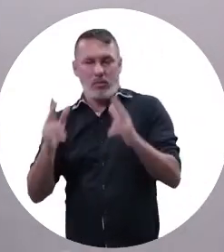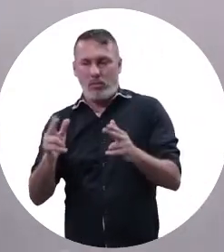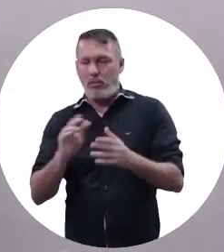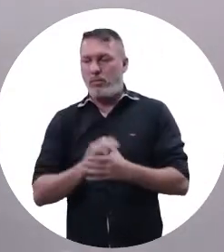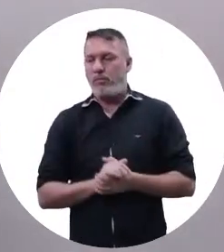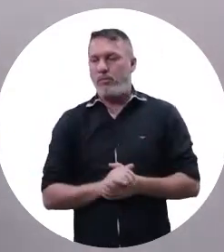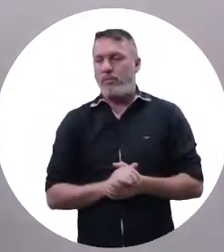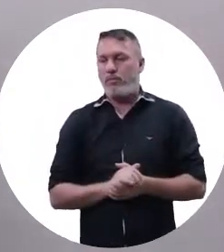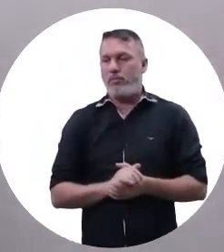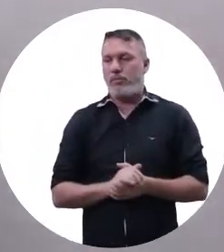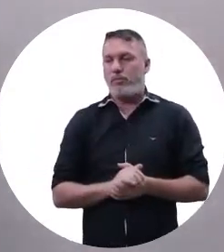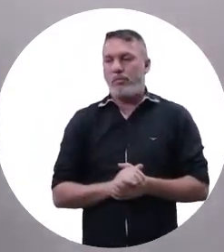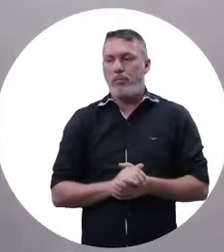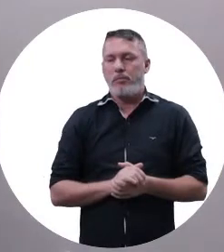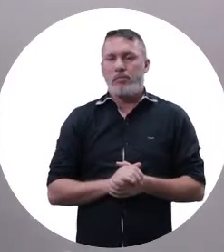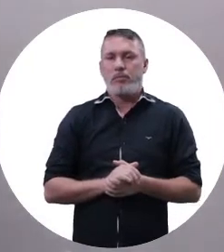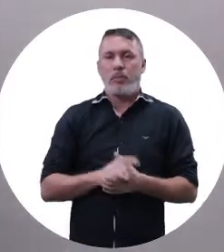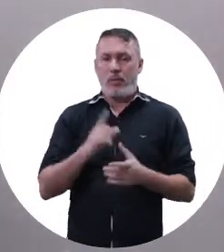covalente.